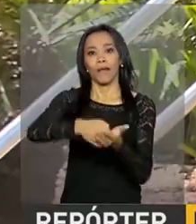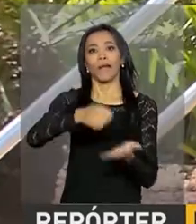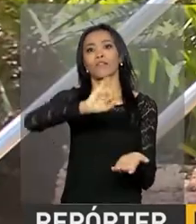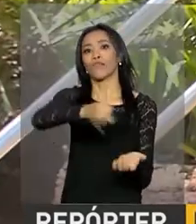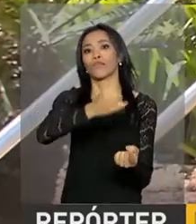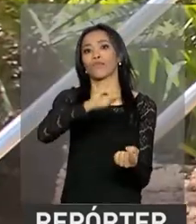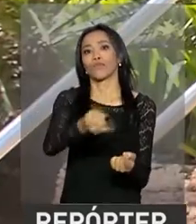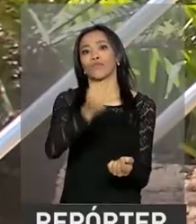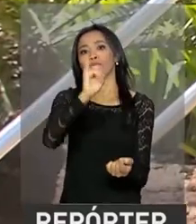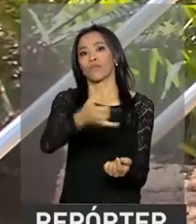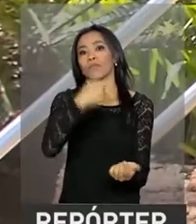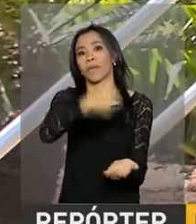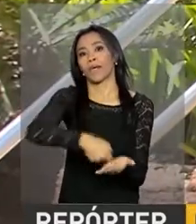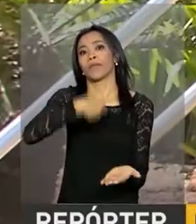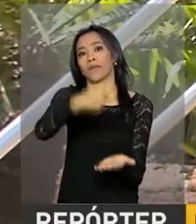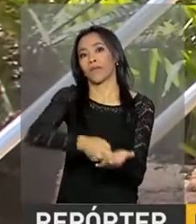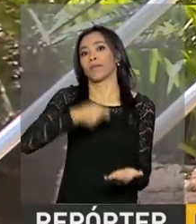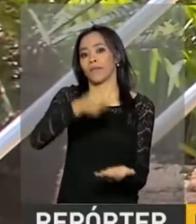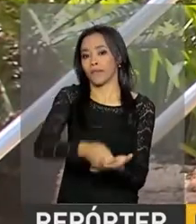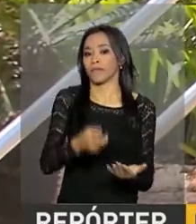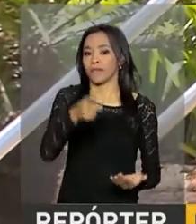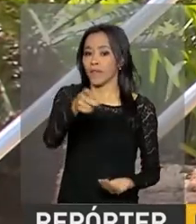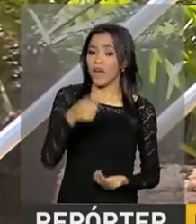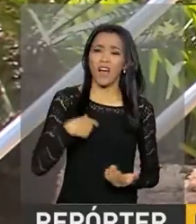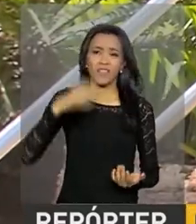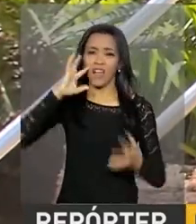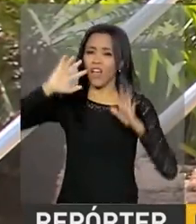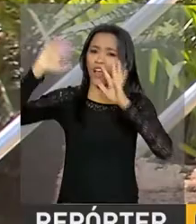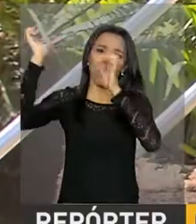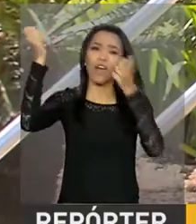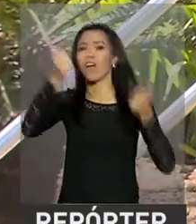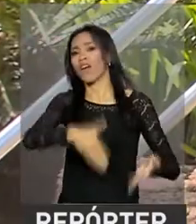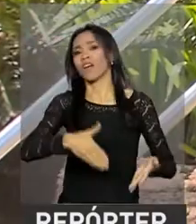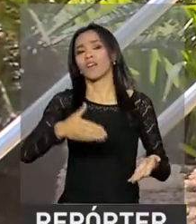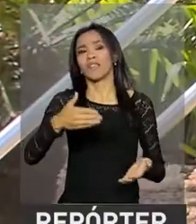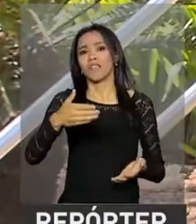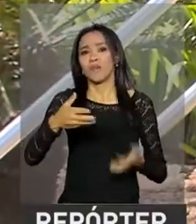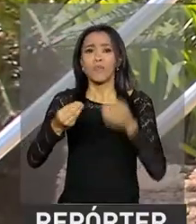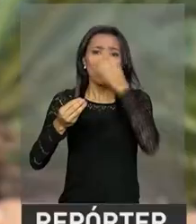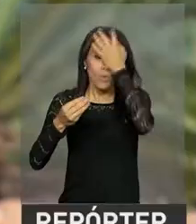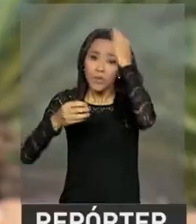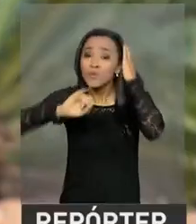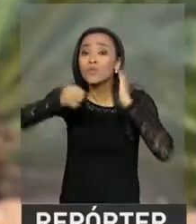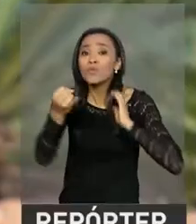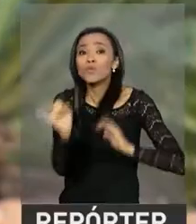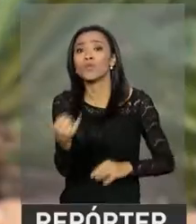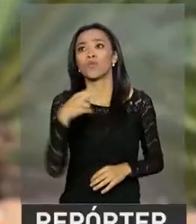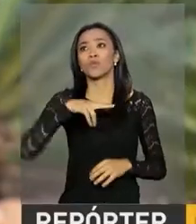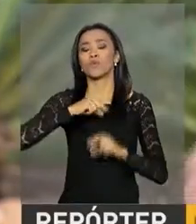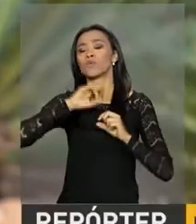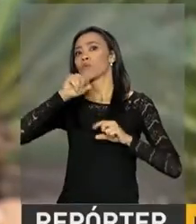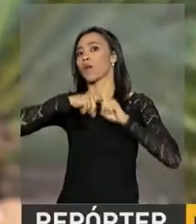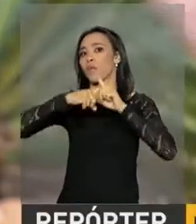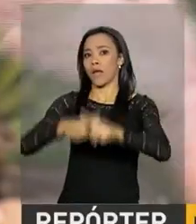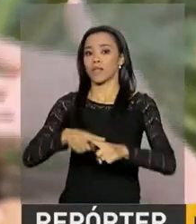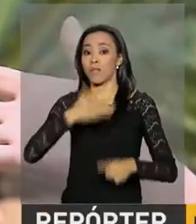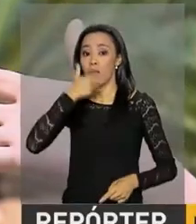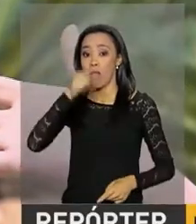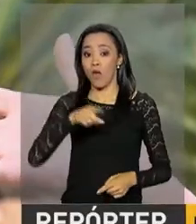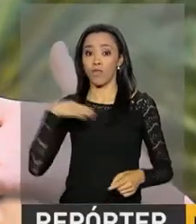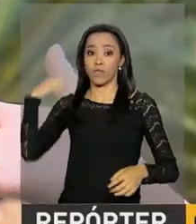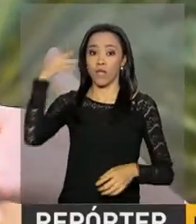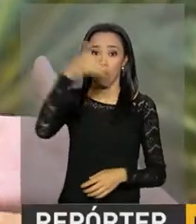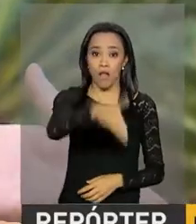juro. Por algum motivo de talvez não ter dinheiro, né? Eu deixei de pagar e foi muito juro. Para nunca mais. É melhor você ir lá e quitar a